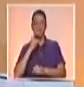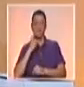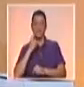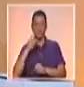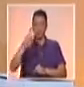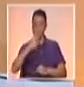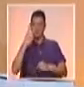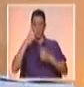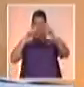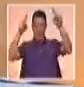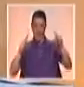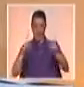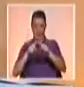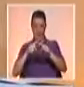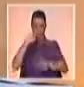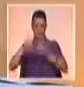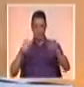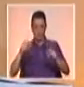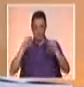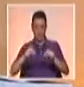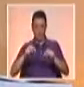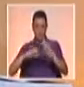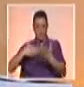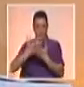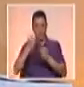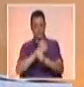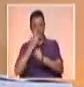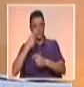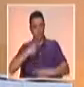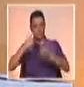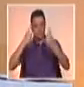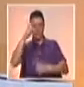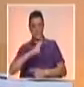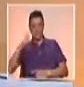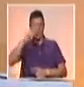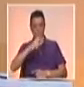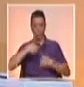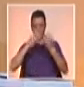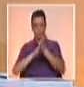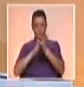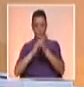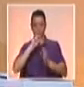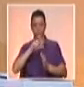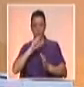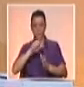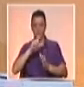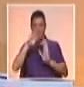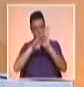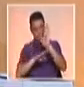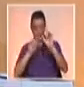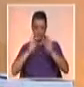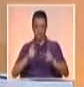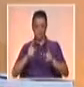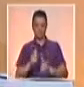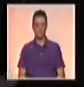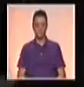ecrã para cidadãos com necessidades especiais, uma forma de prestar o serviço público de televisão, permitindo que todos possam acompanhar os programas emitidos.